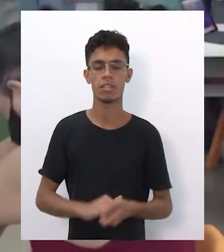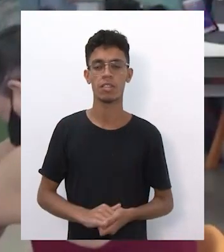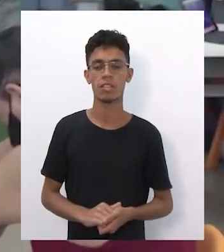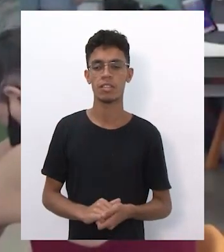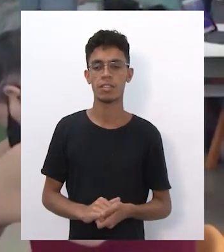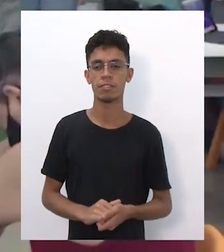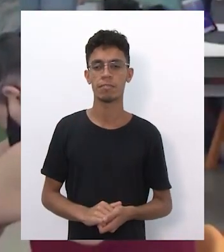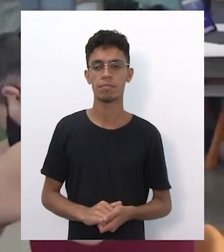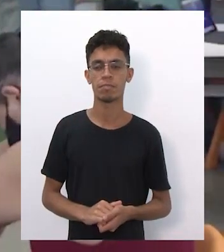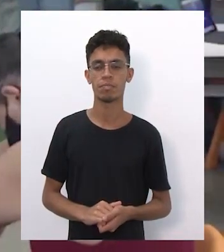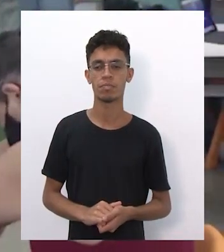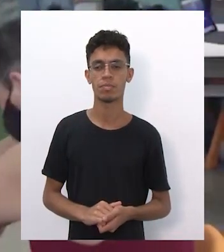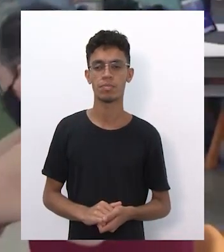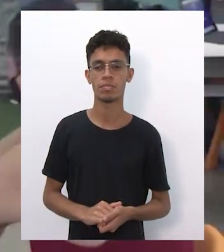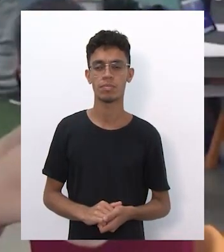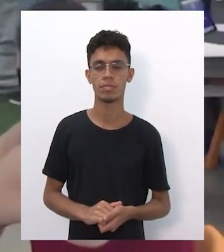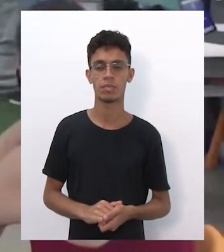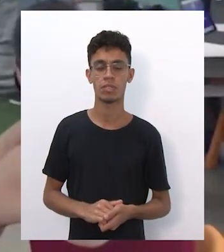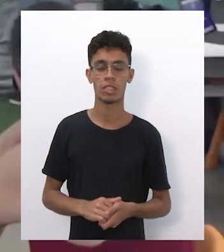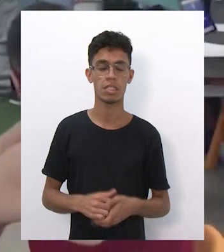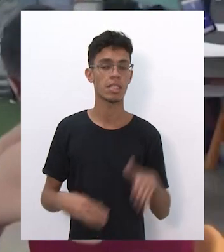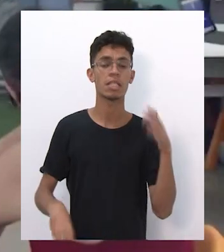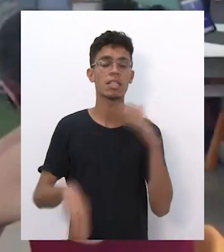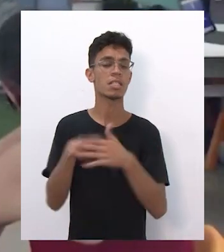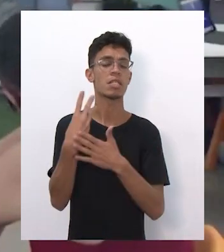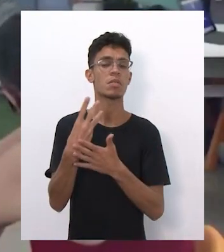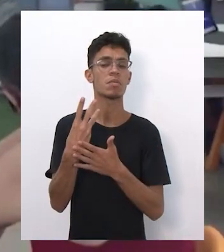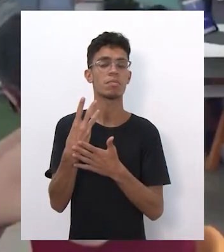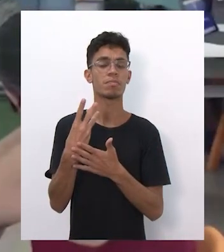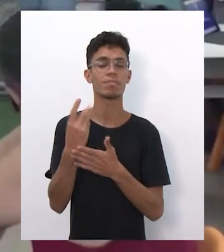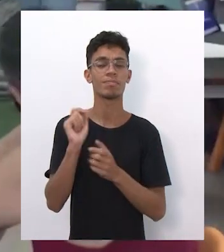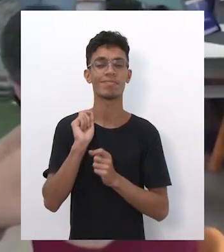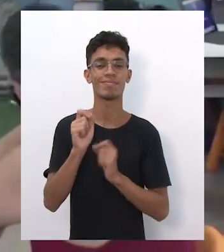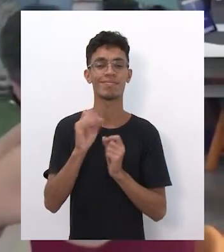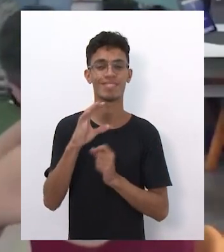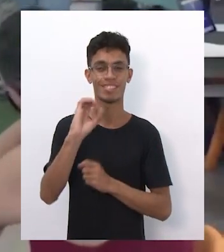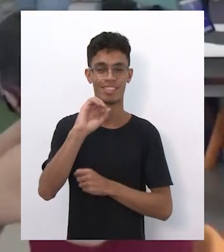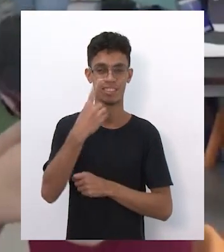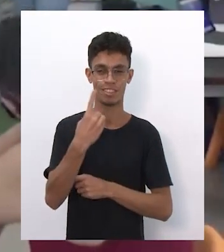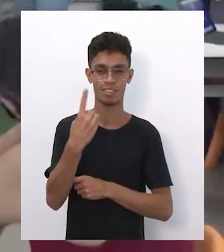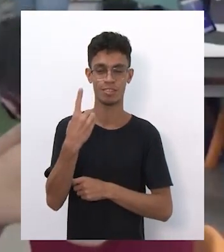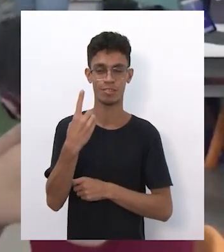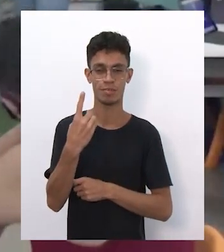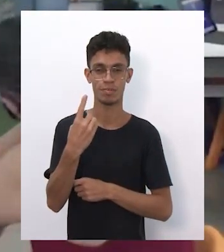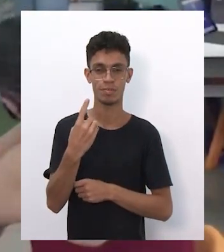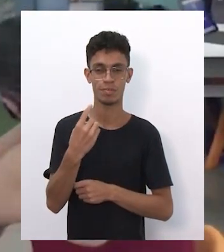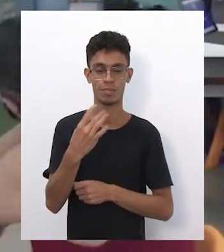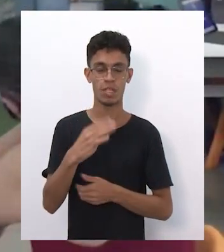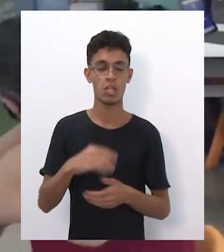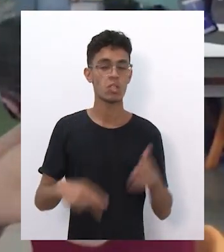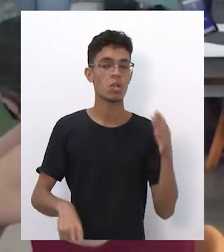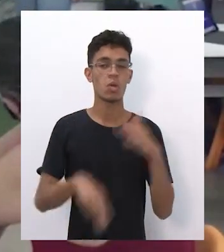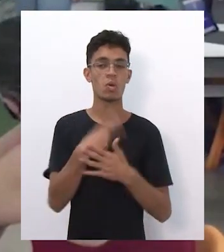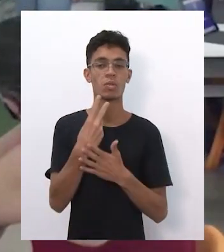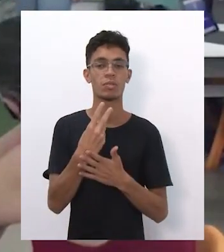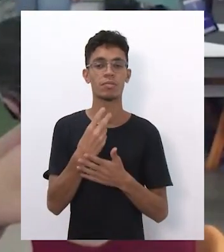Vamos lá, o nosso pódio. Em terceiro lugar, 01. Em segundo